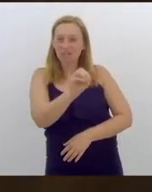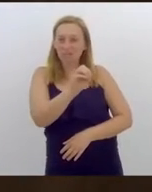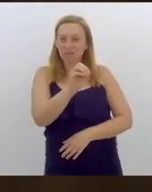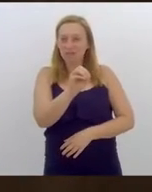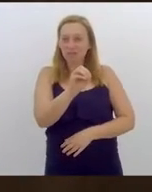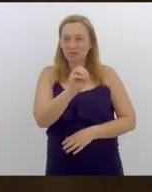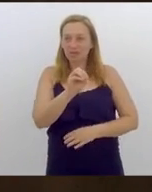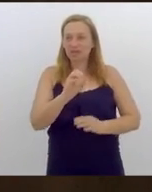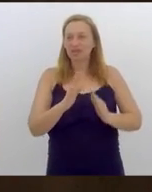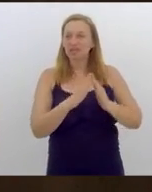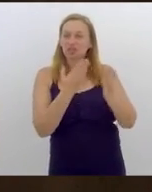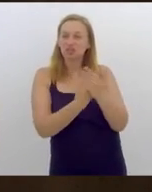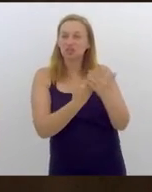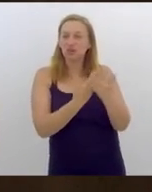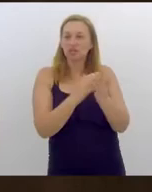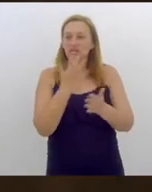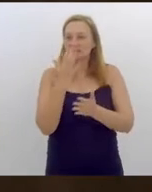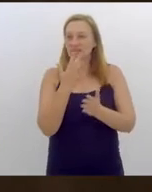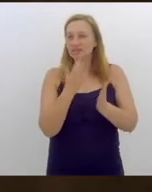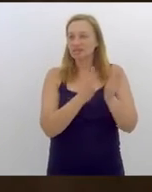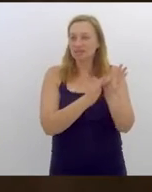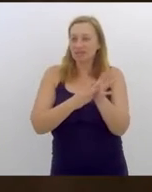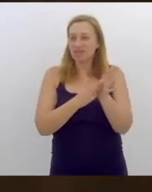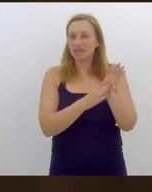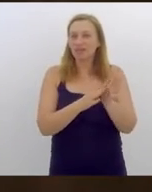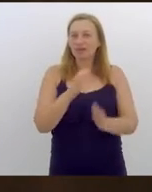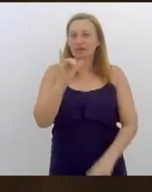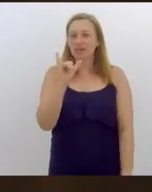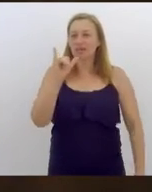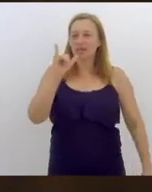Samba Imperatriz Leopoldinense